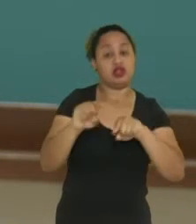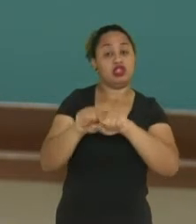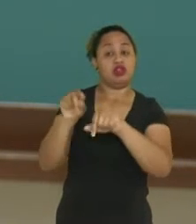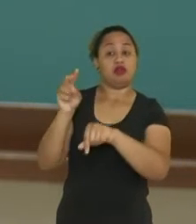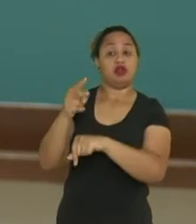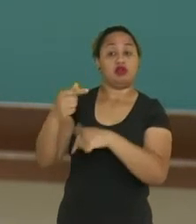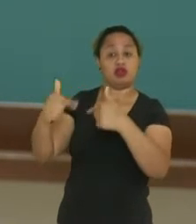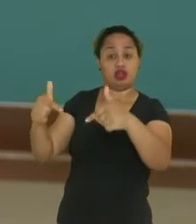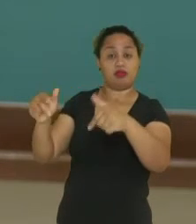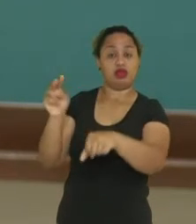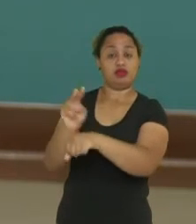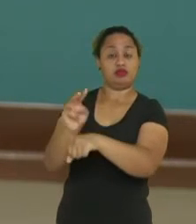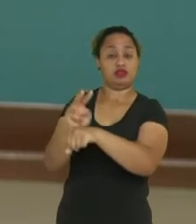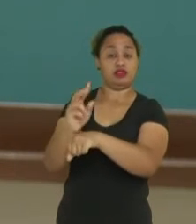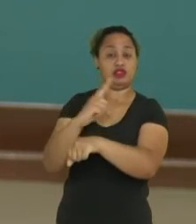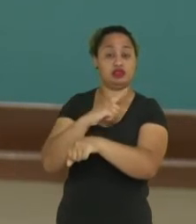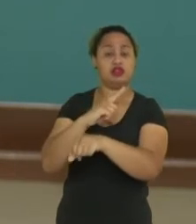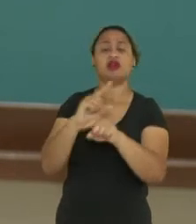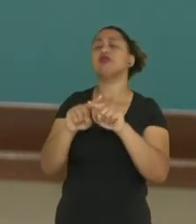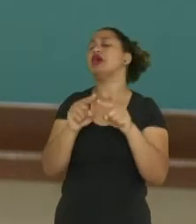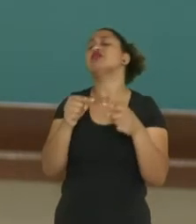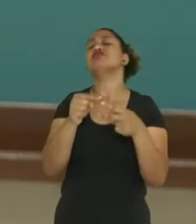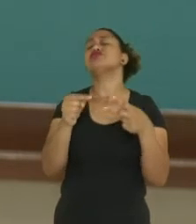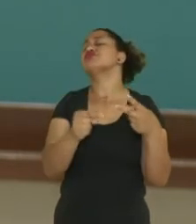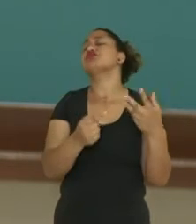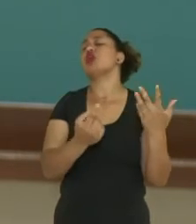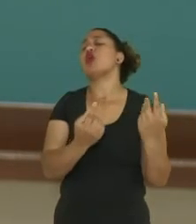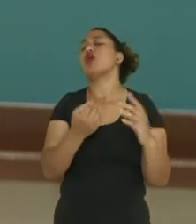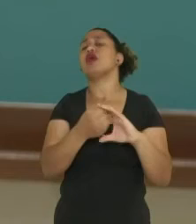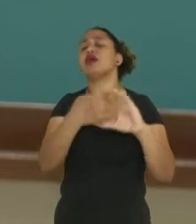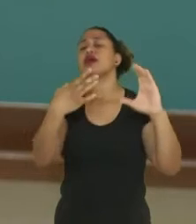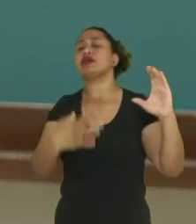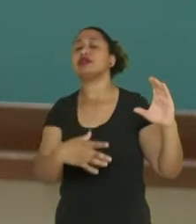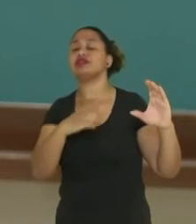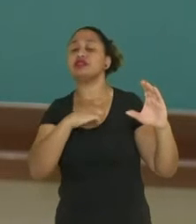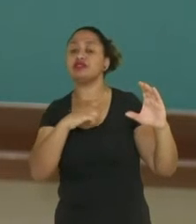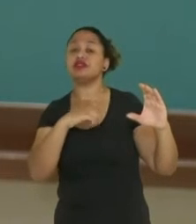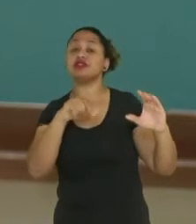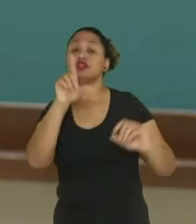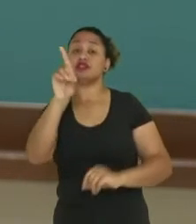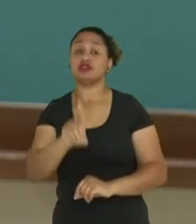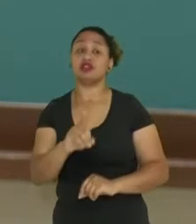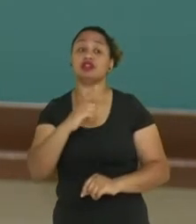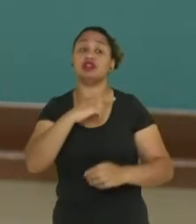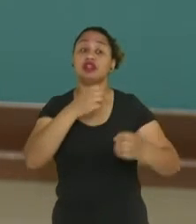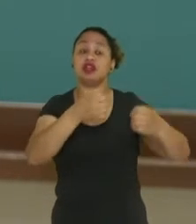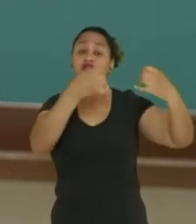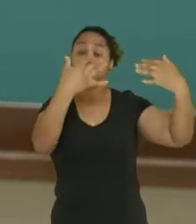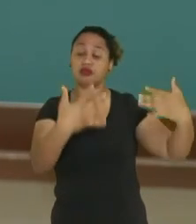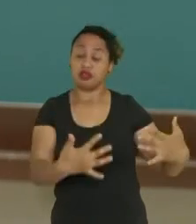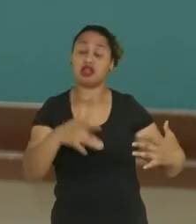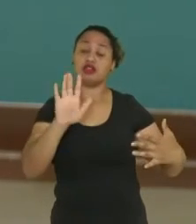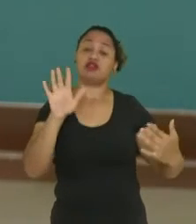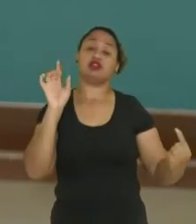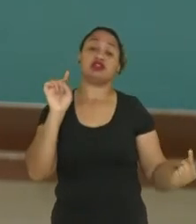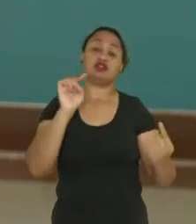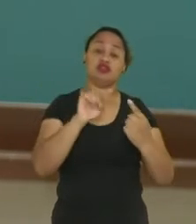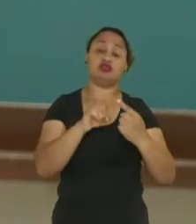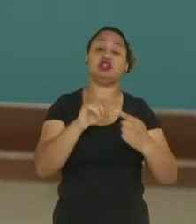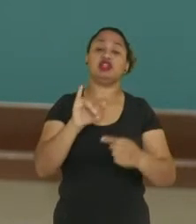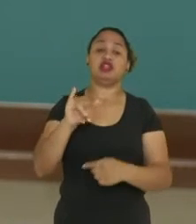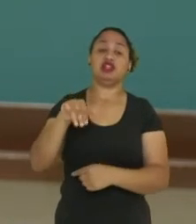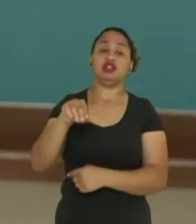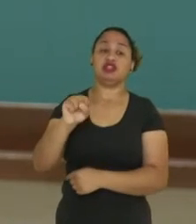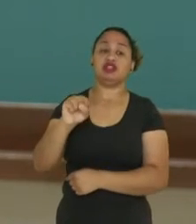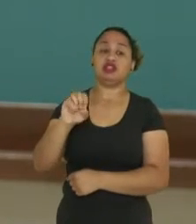trabalho. Mas como são os aspectos desse direito? Nós temos uma explicação. Isso é a finalidade do inciso. Ele